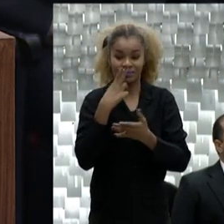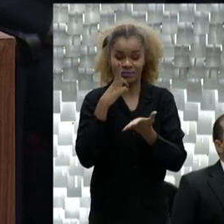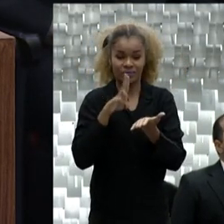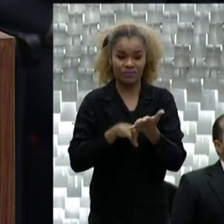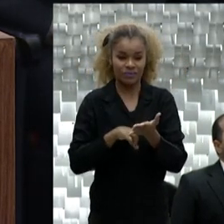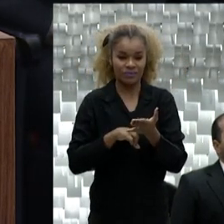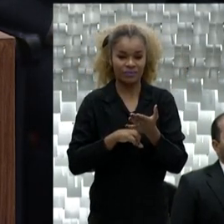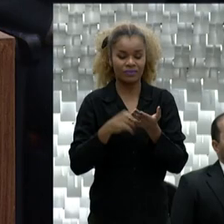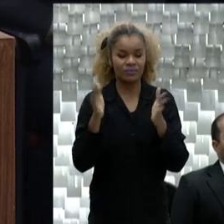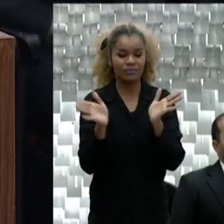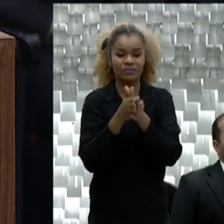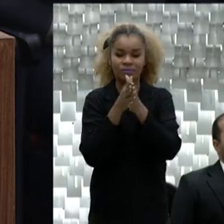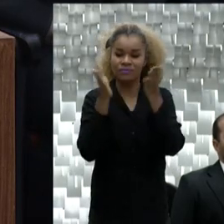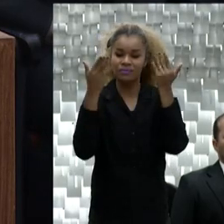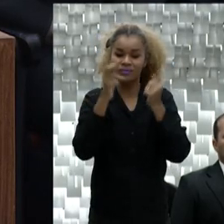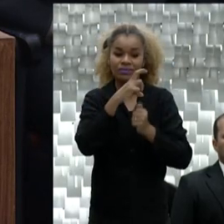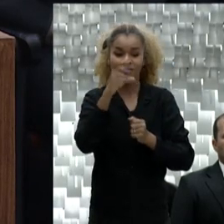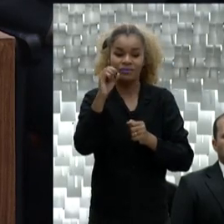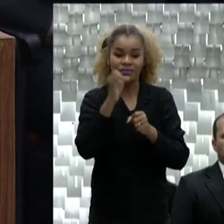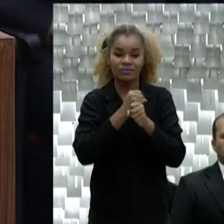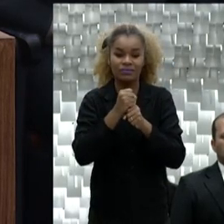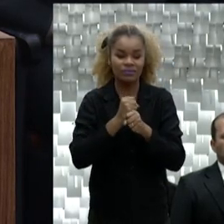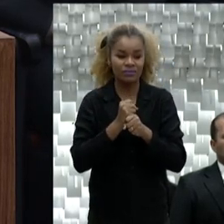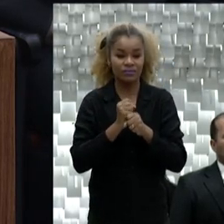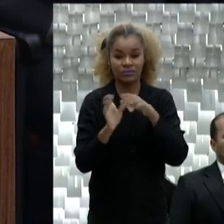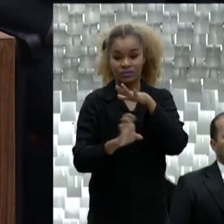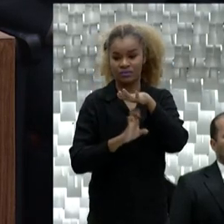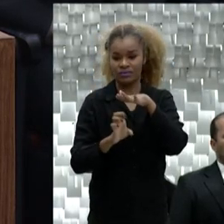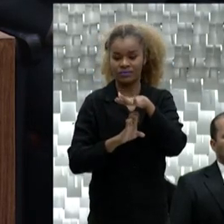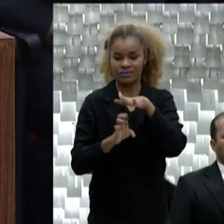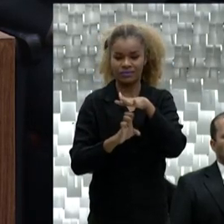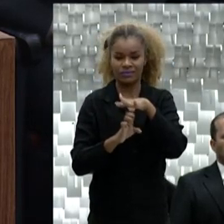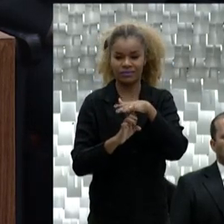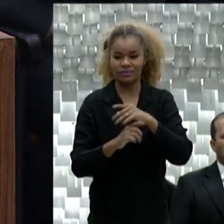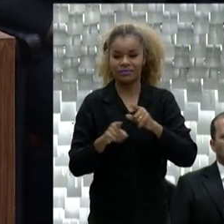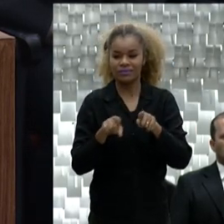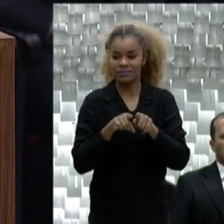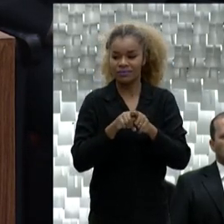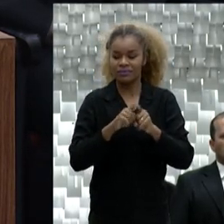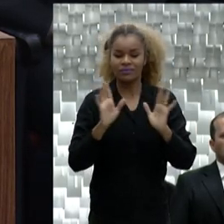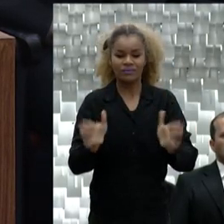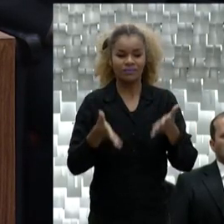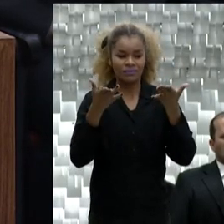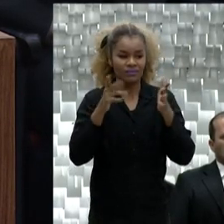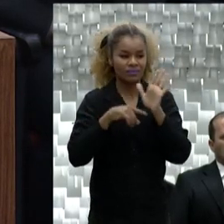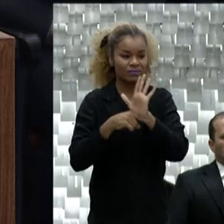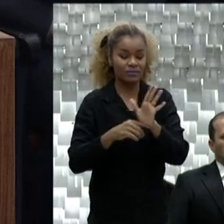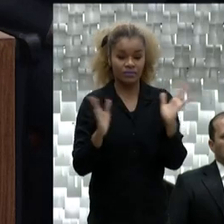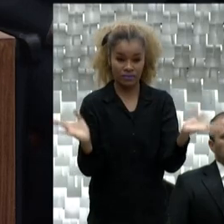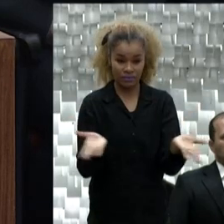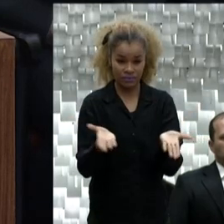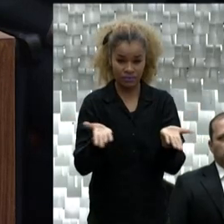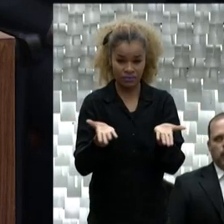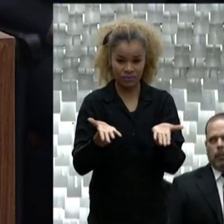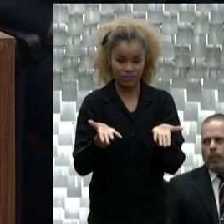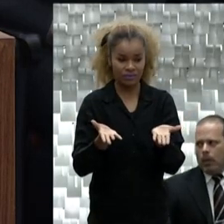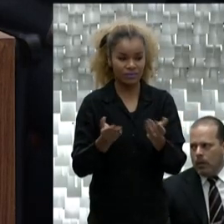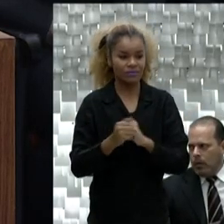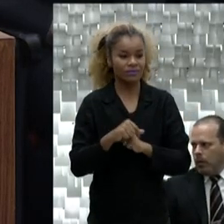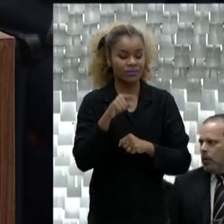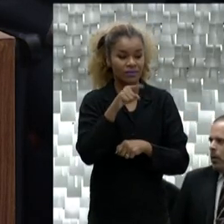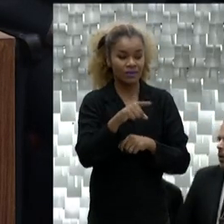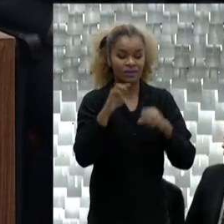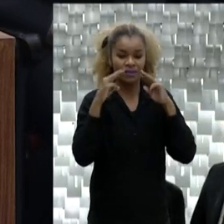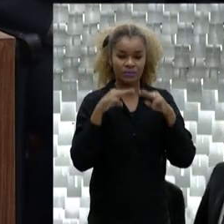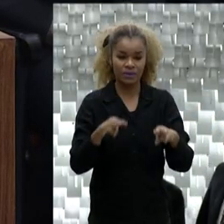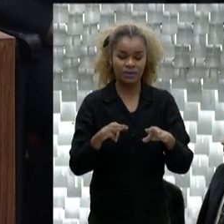Correios comemoram 50 anos como empresa, ressaltando que, a partir de agora, esta